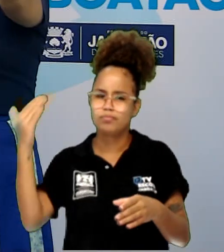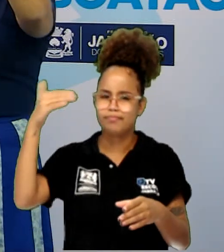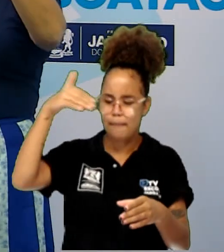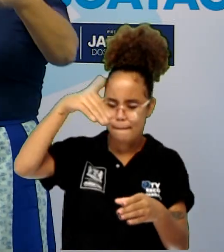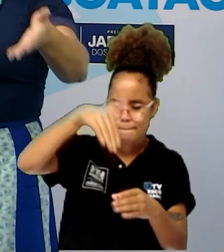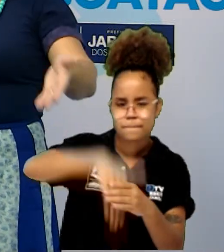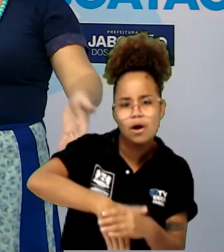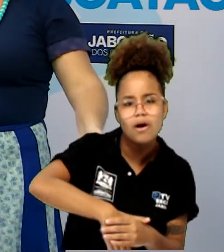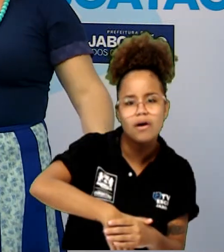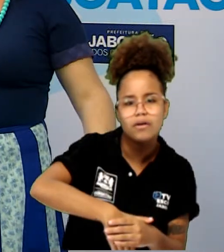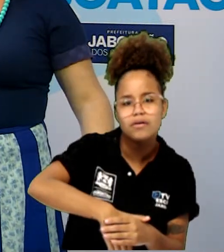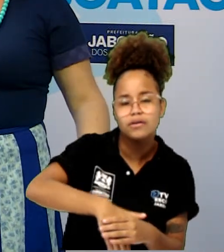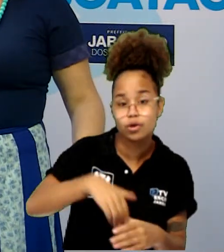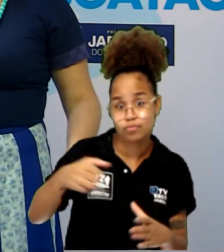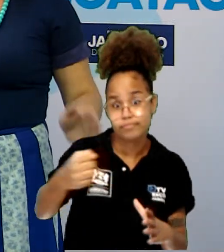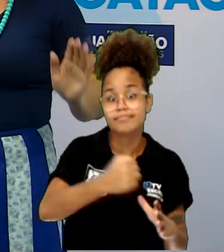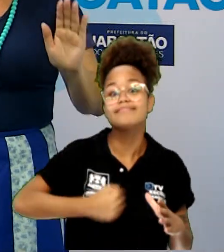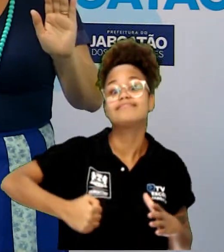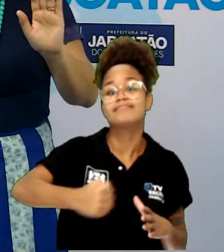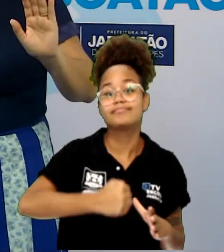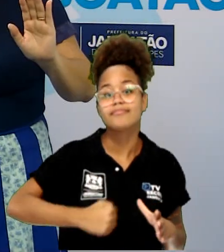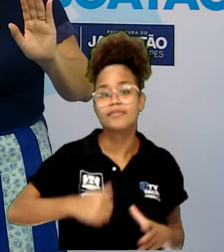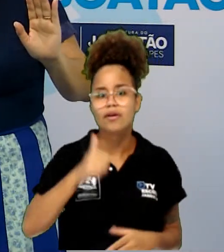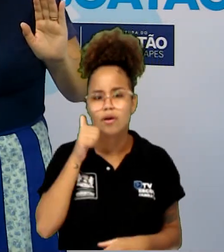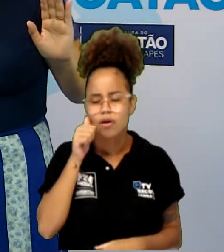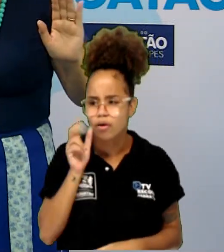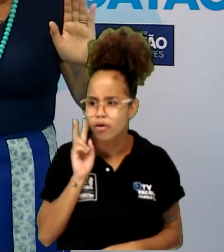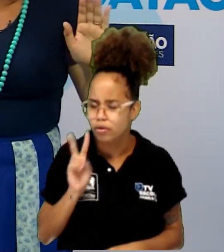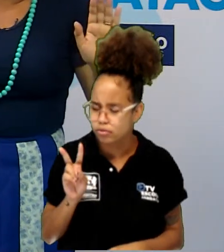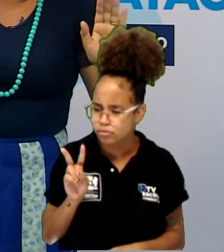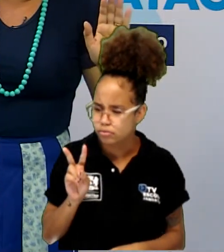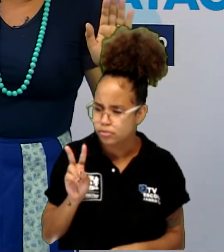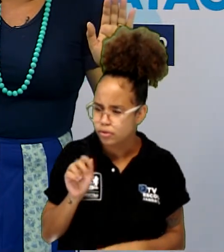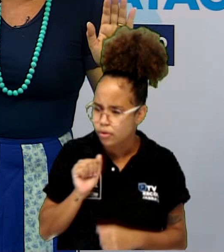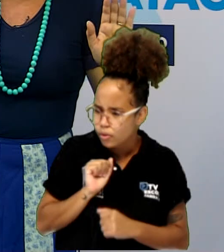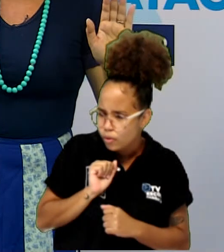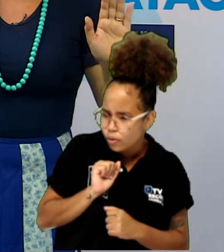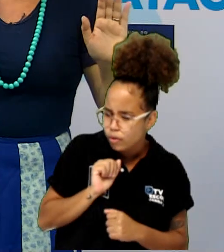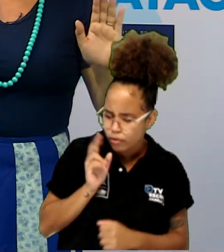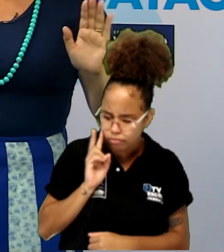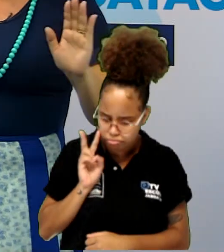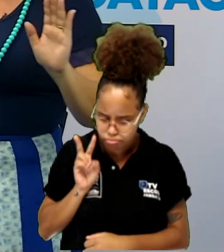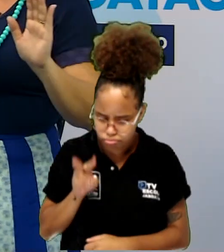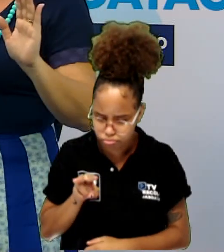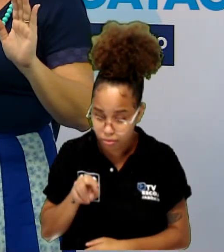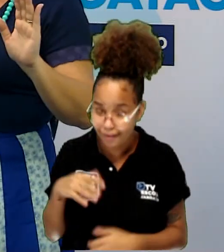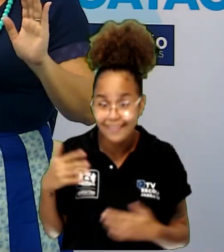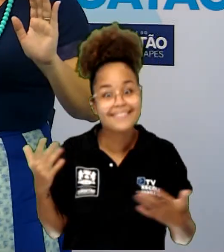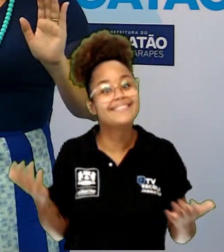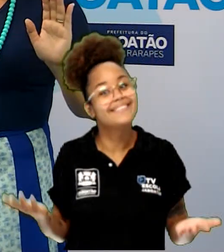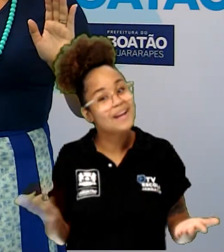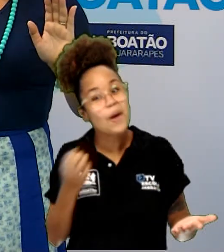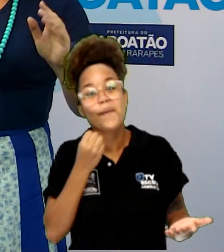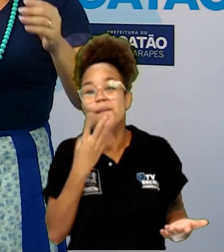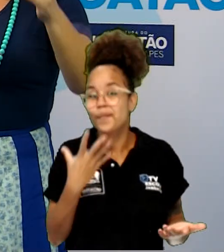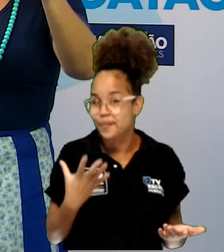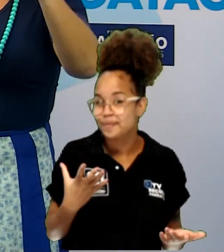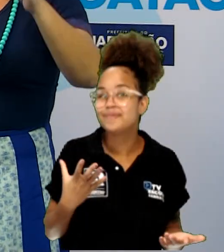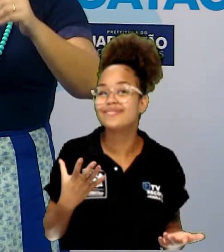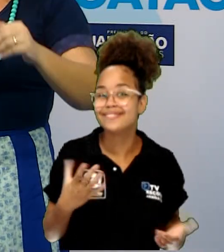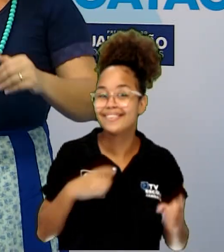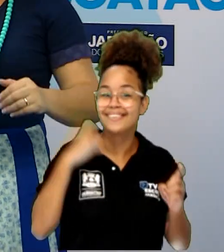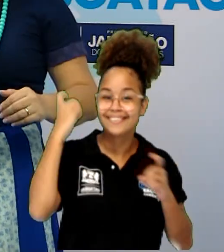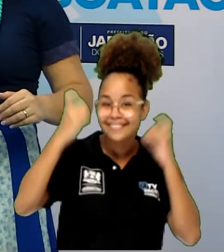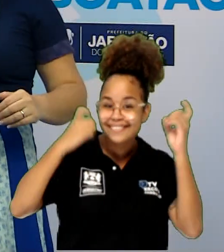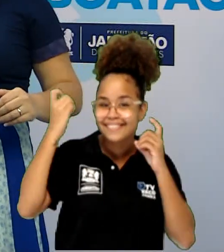tampa e caíram no caldeirão. A senhorinha ficou lá atrás da tampa e quando olhou, olha só que beleza, a